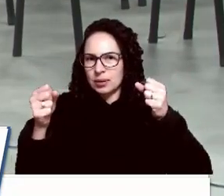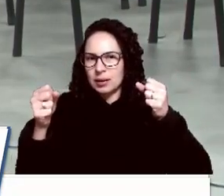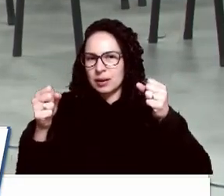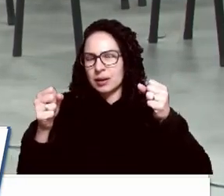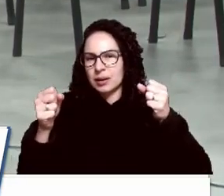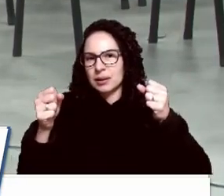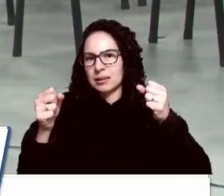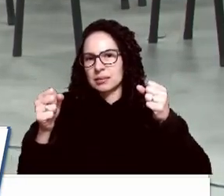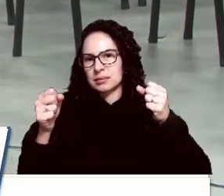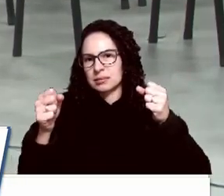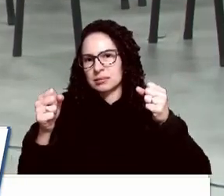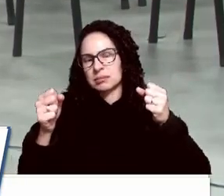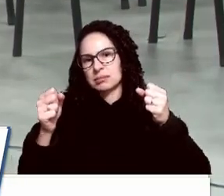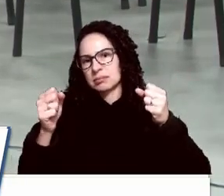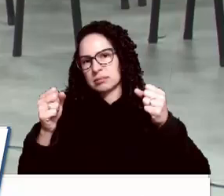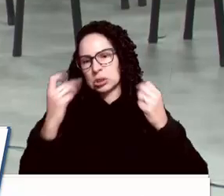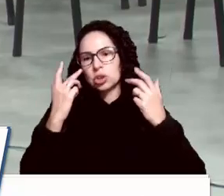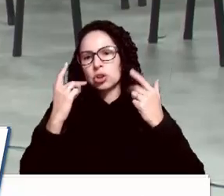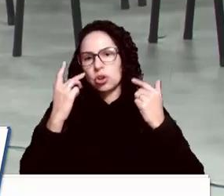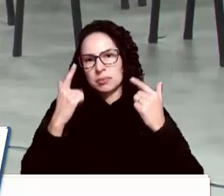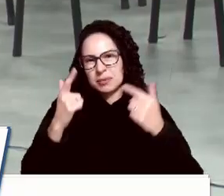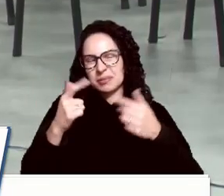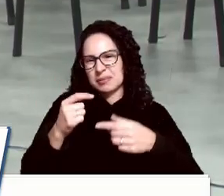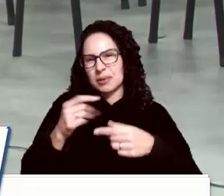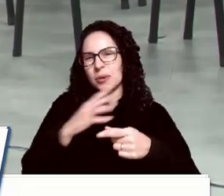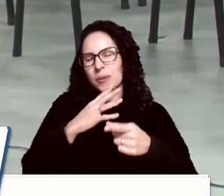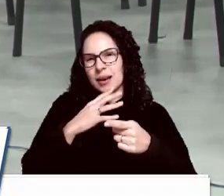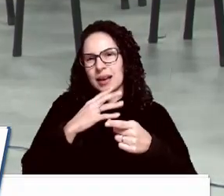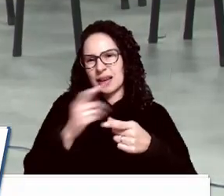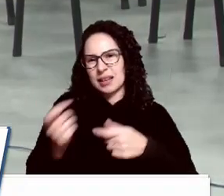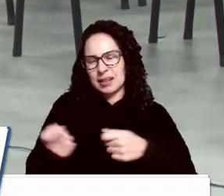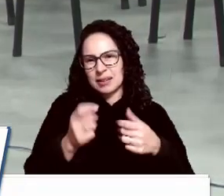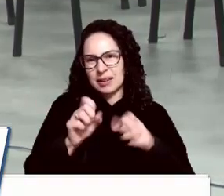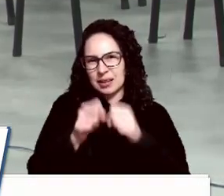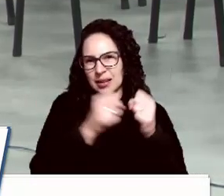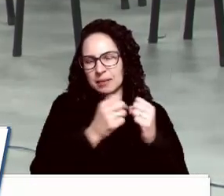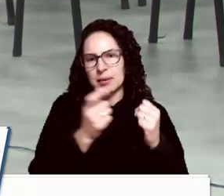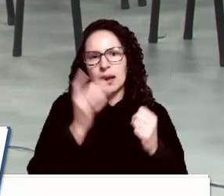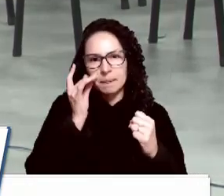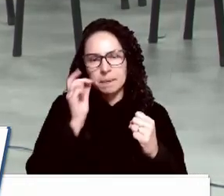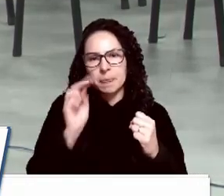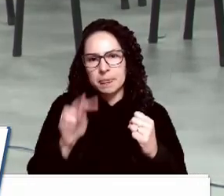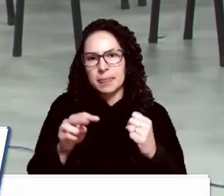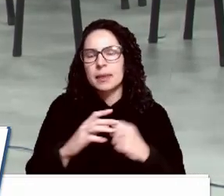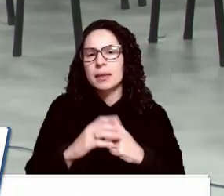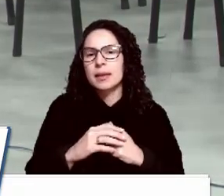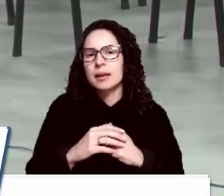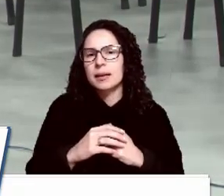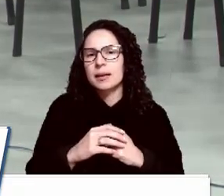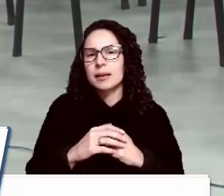e estilhaça. Naturalmente, isso daí estilhaça. Quem já mexeu com isso sabe, quem já presenciou isso sabe. Isso não é